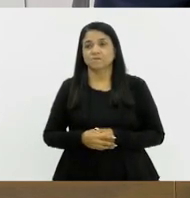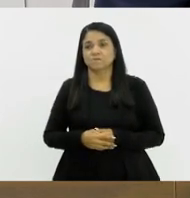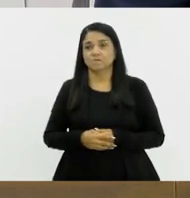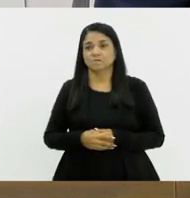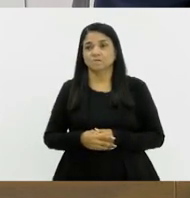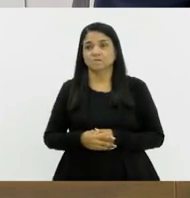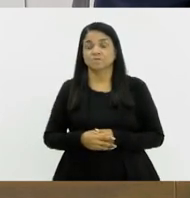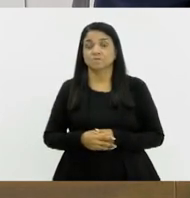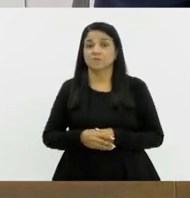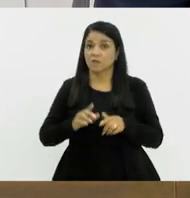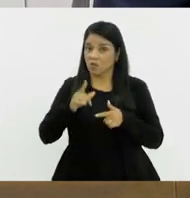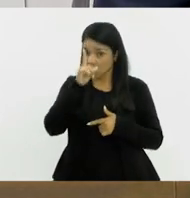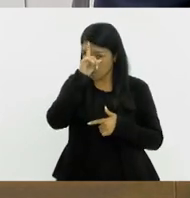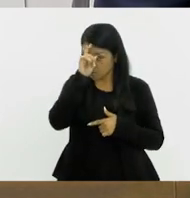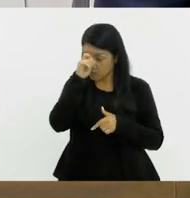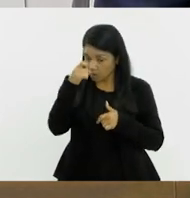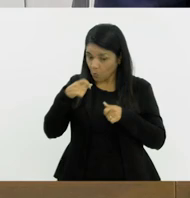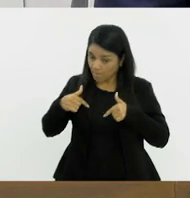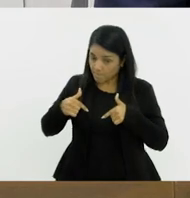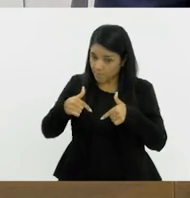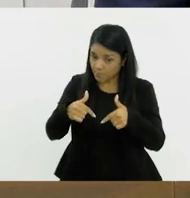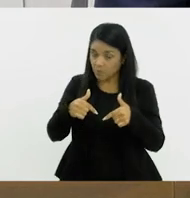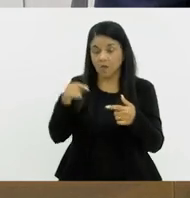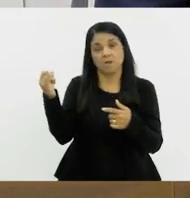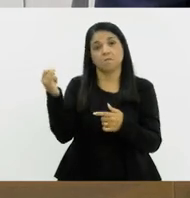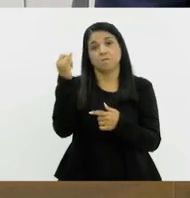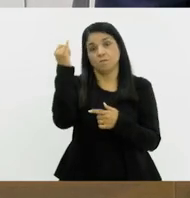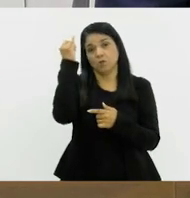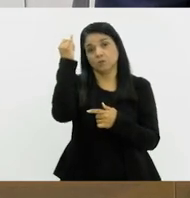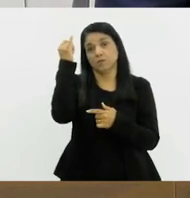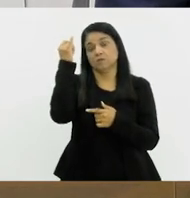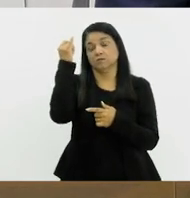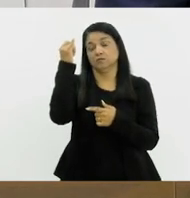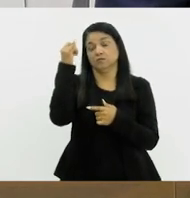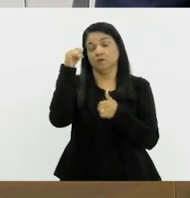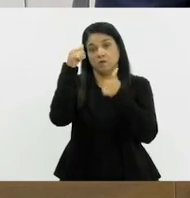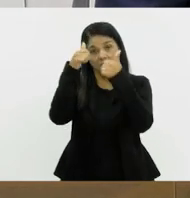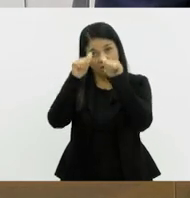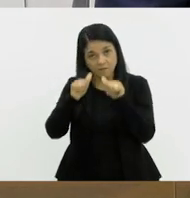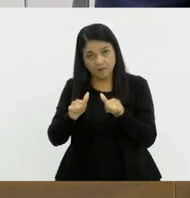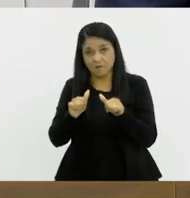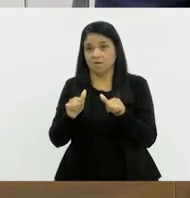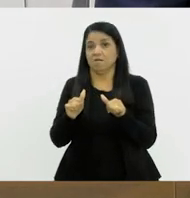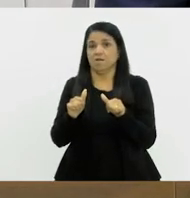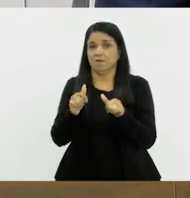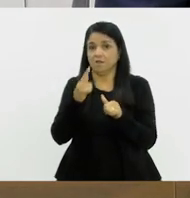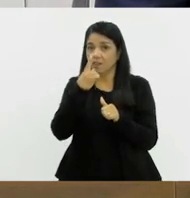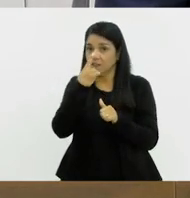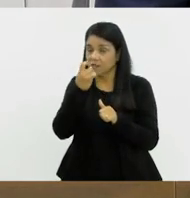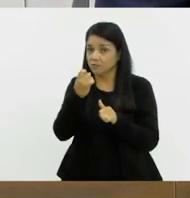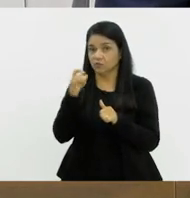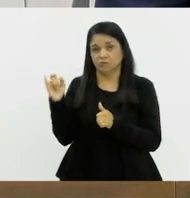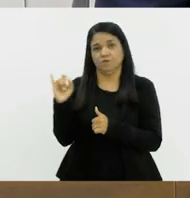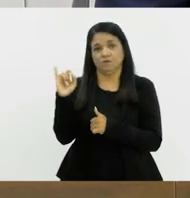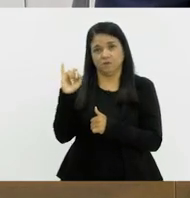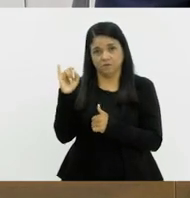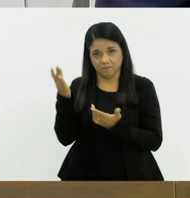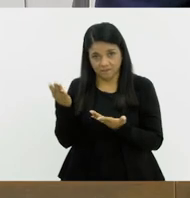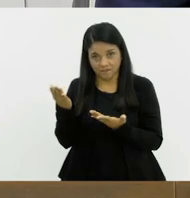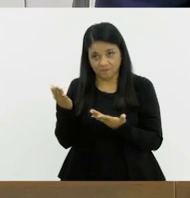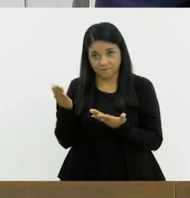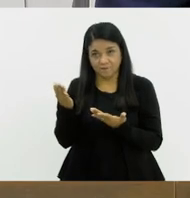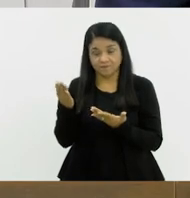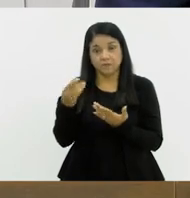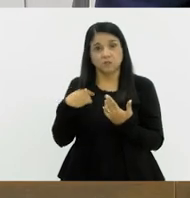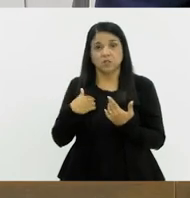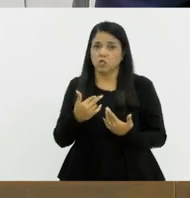Eu acho que, para funcionar um hospital, esse é um ponto que é importante ser avaliado. não pode continuar do jeito que